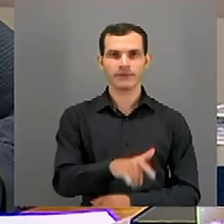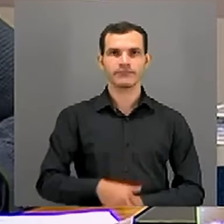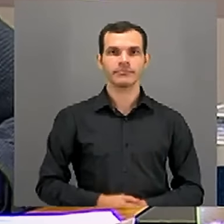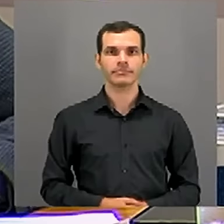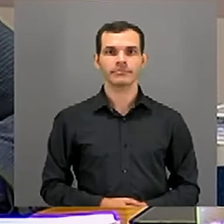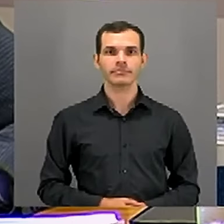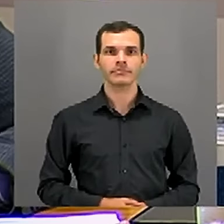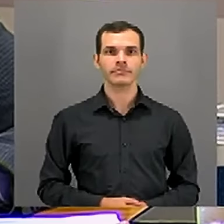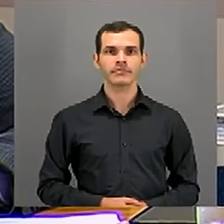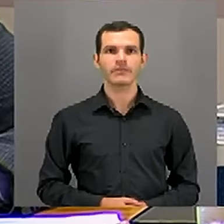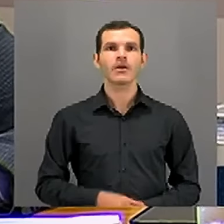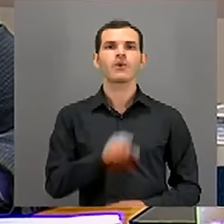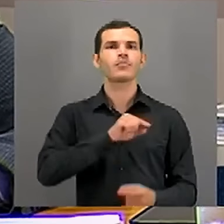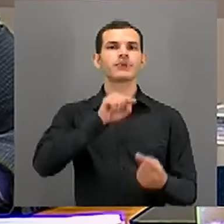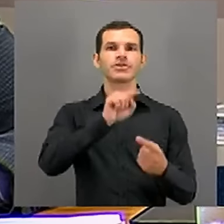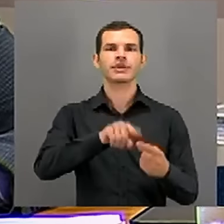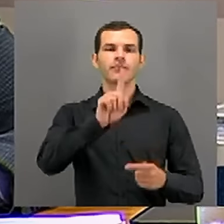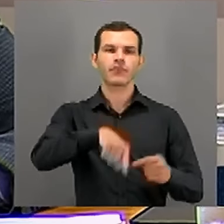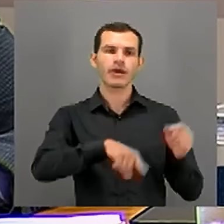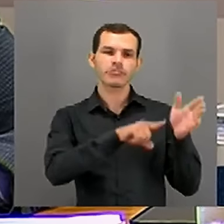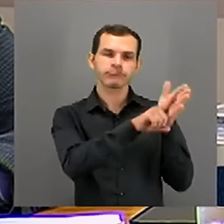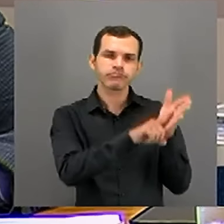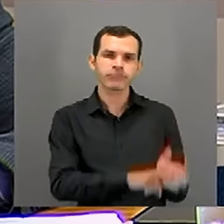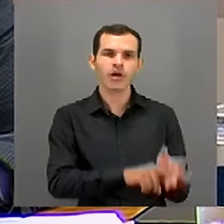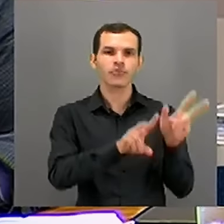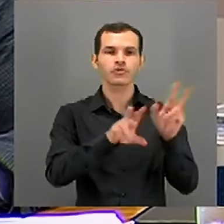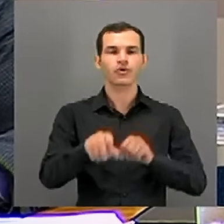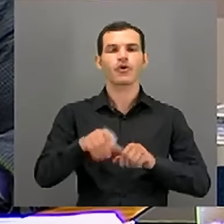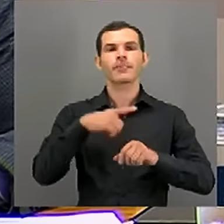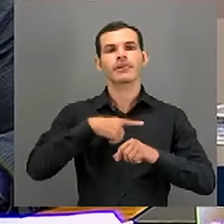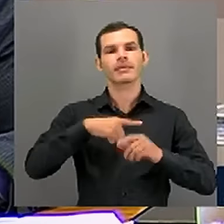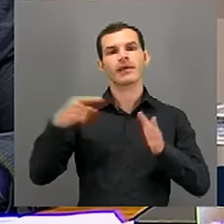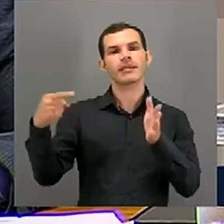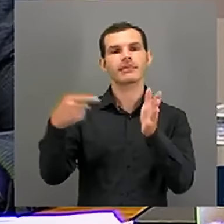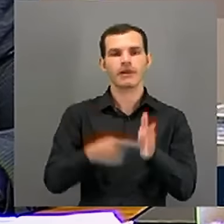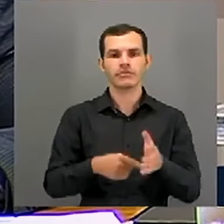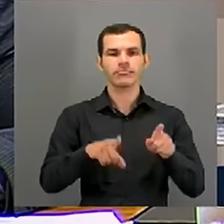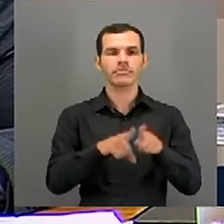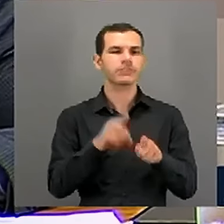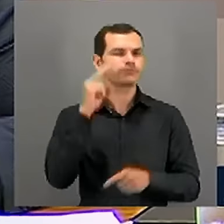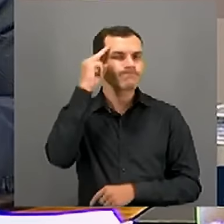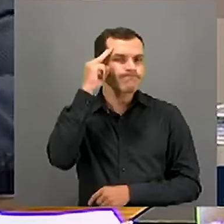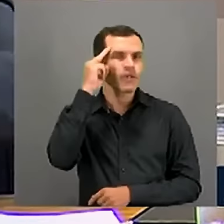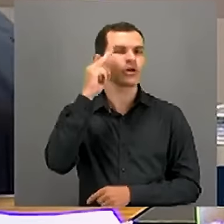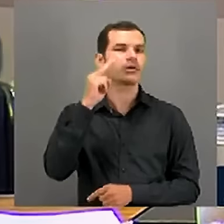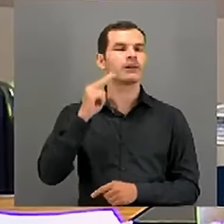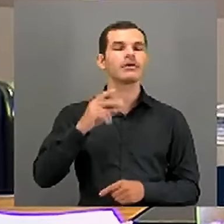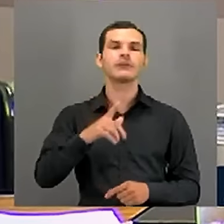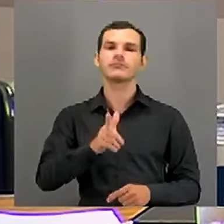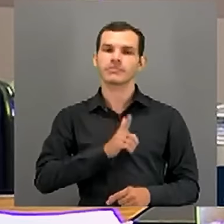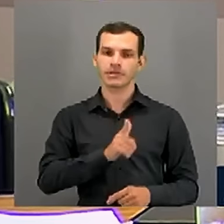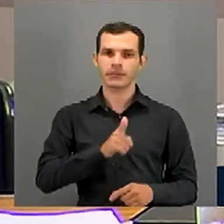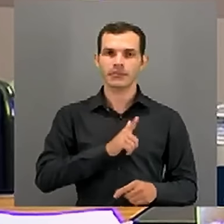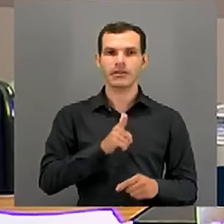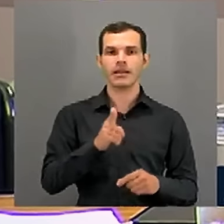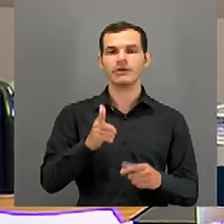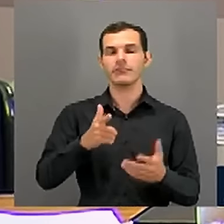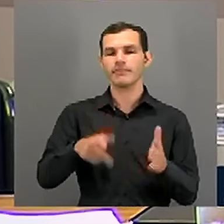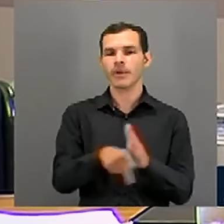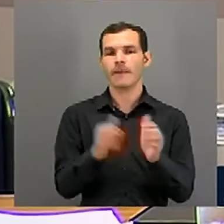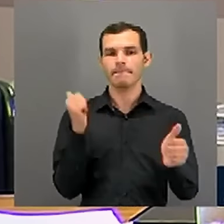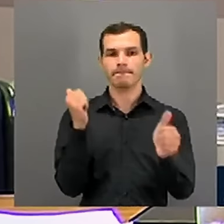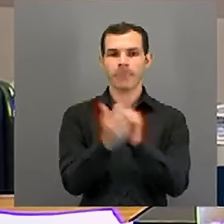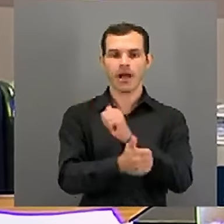apurar fatos relacionados às denúncias e suspeitas de manipulação de resultados no